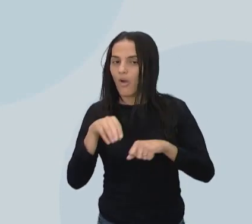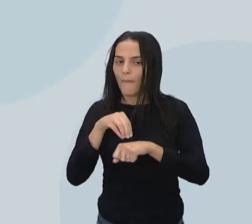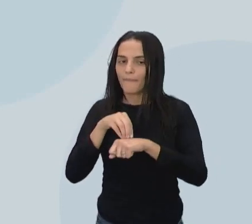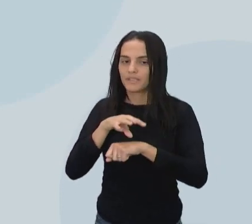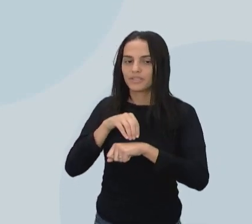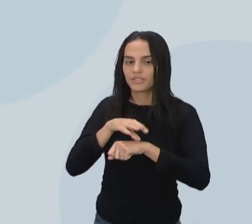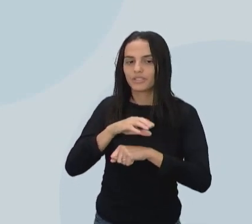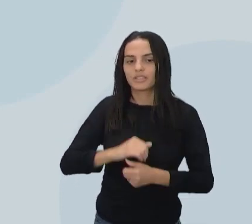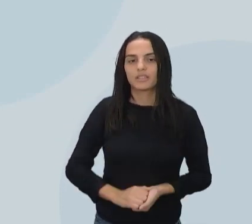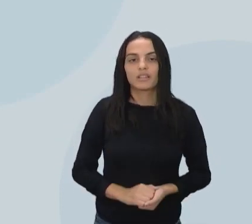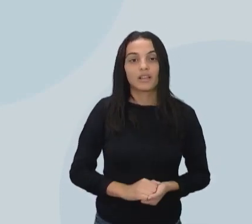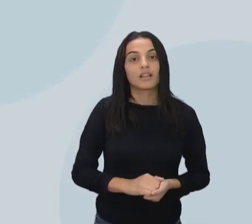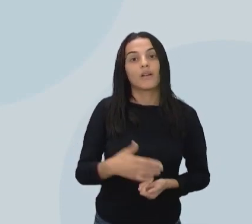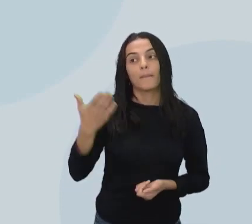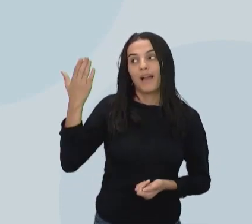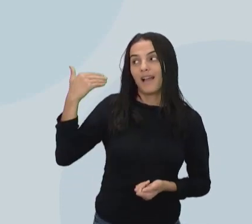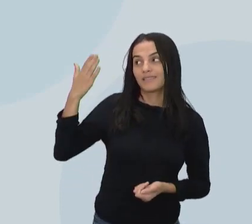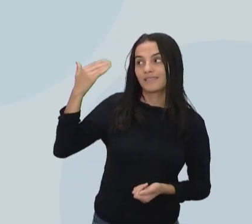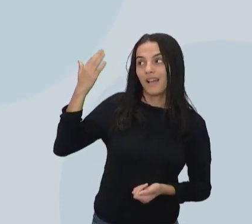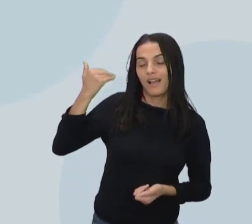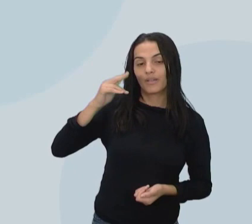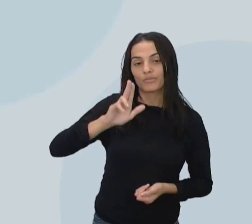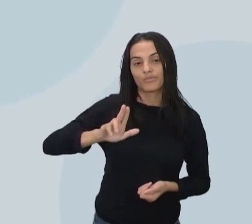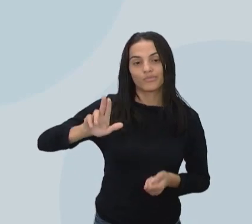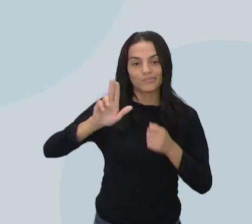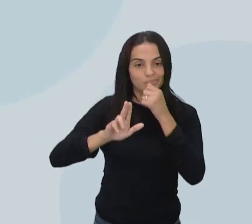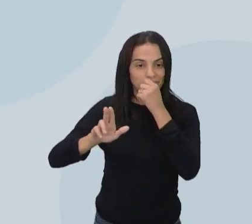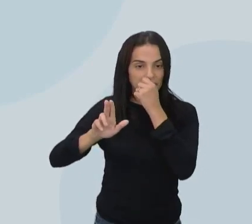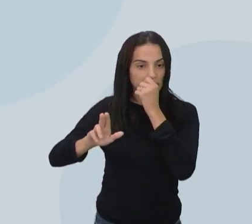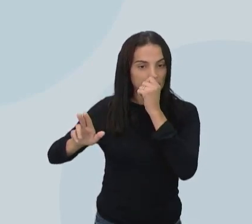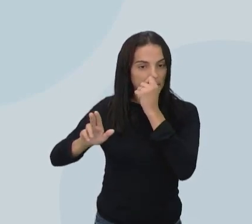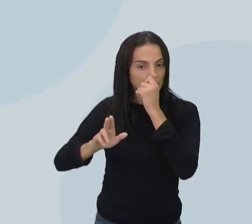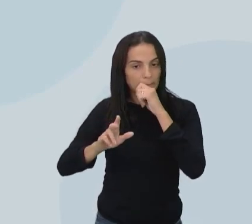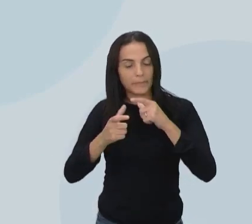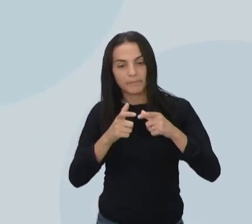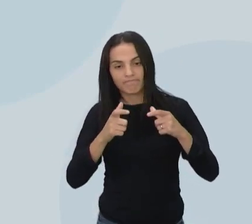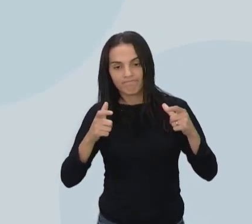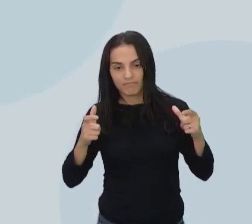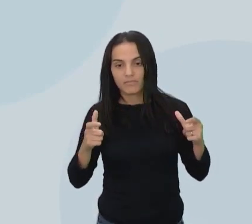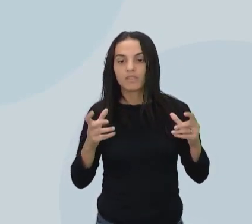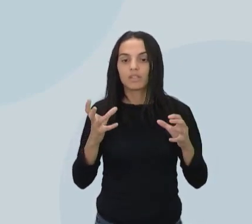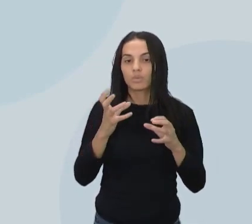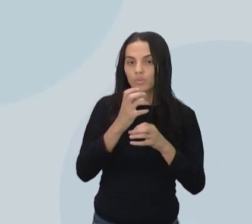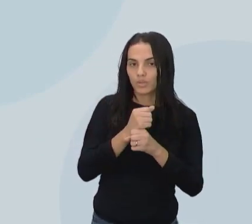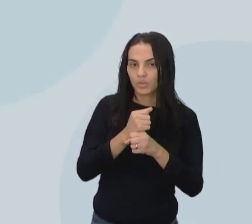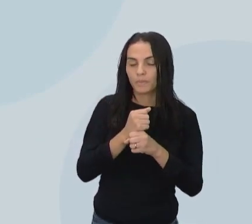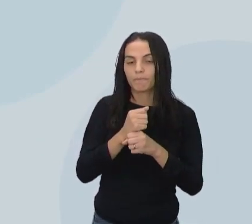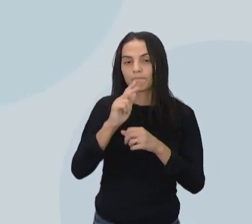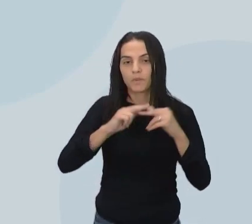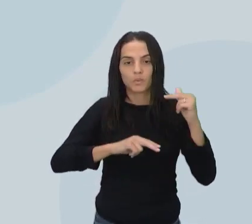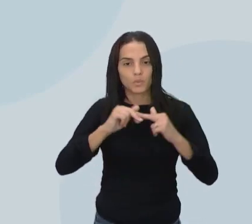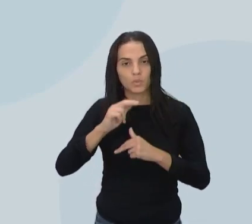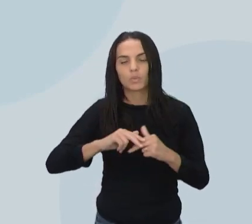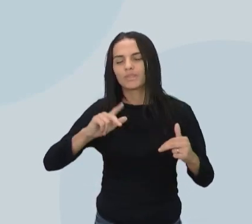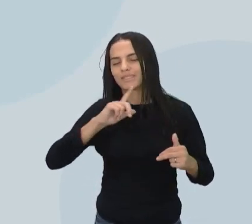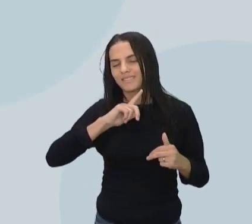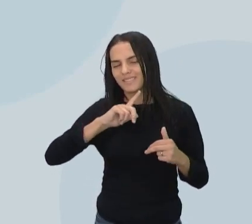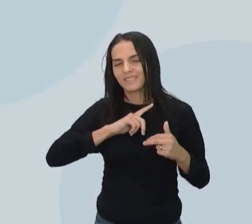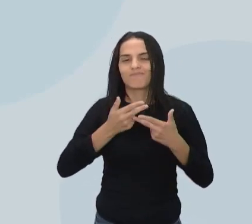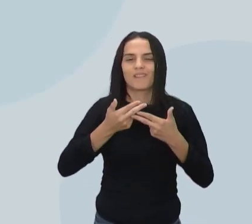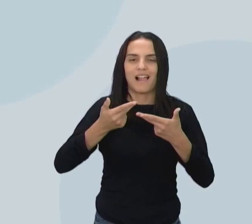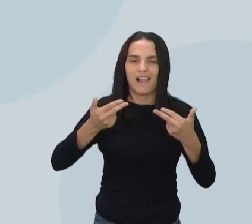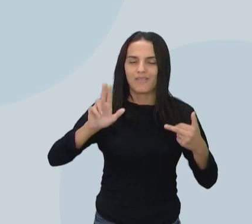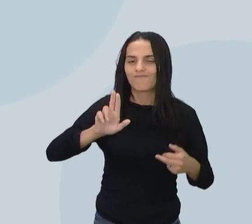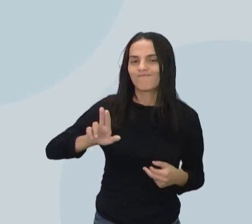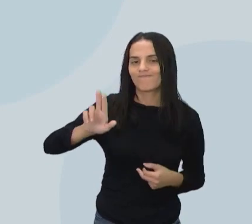ó. Ele foi usado, né? Ó, em uma ampla gama de produtos, né? Então, tinha bastante